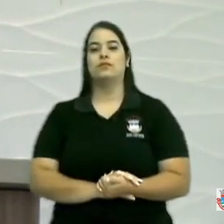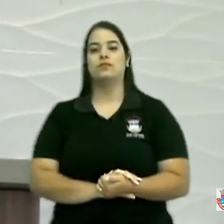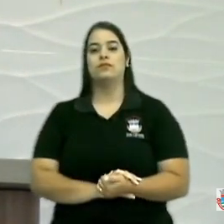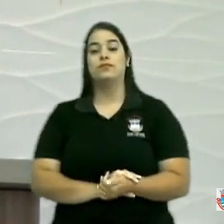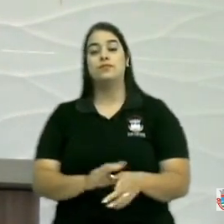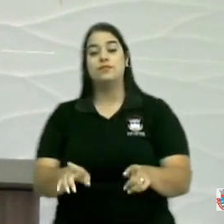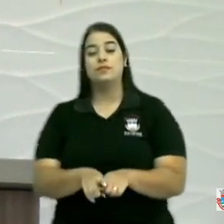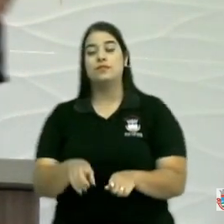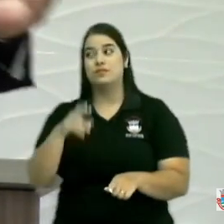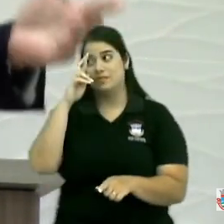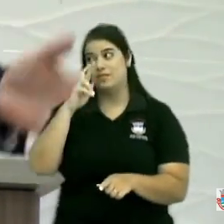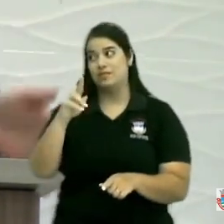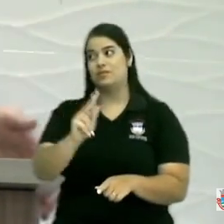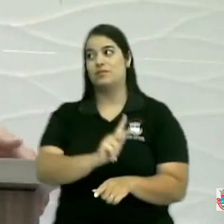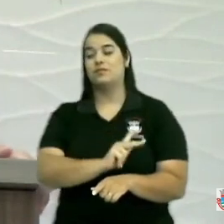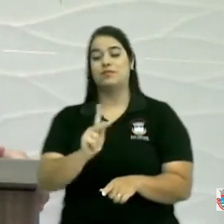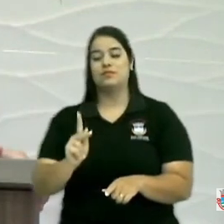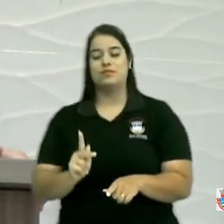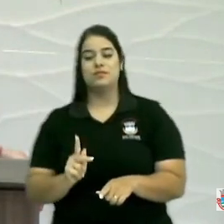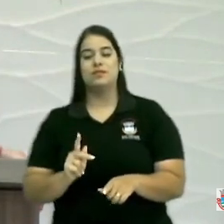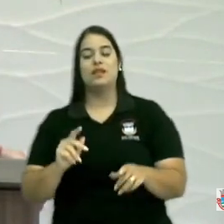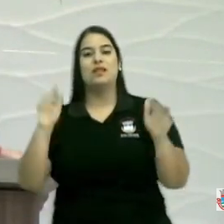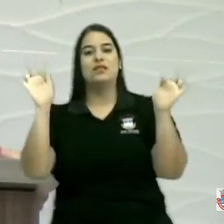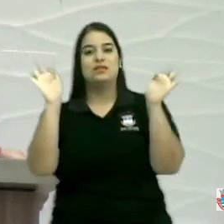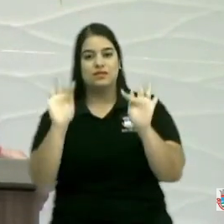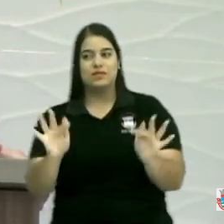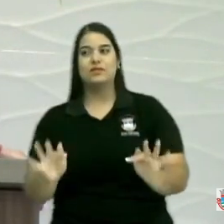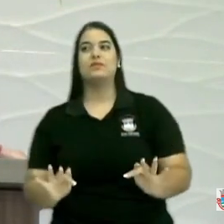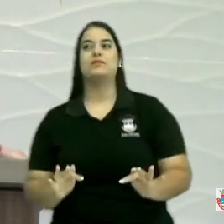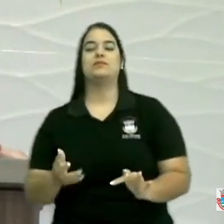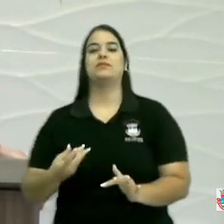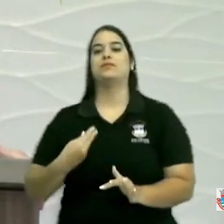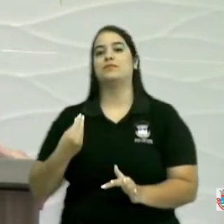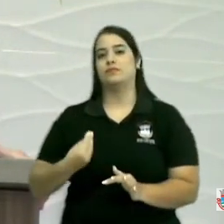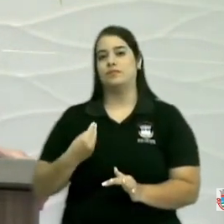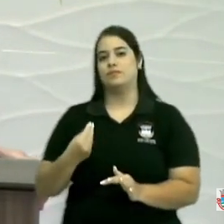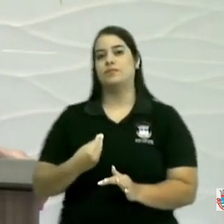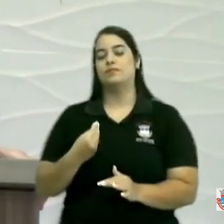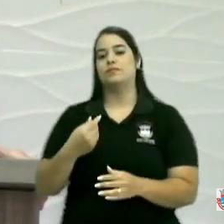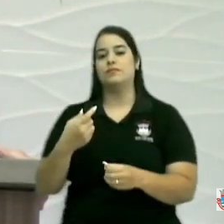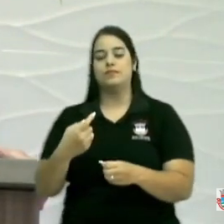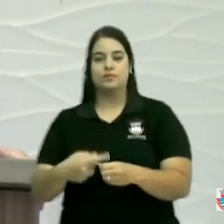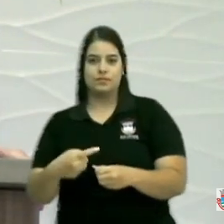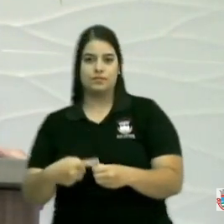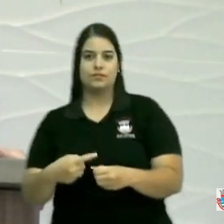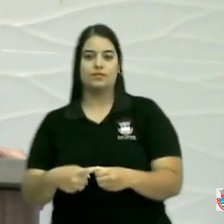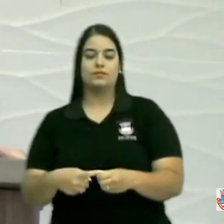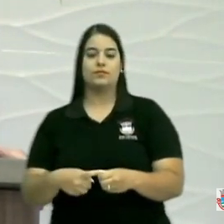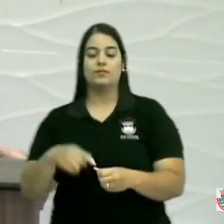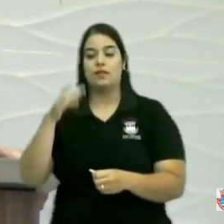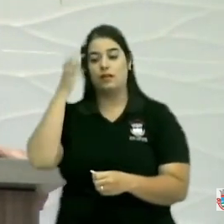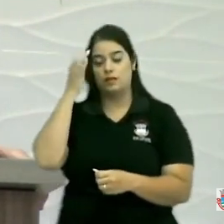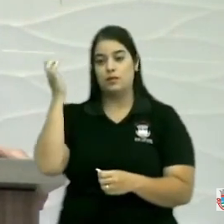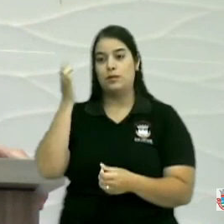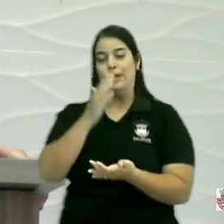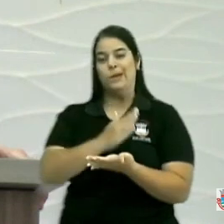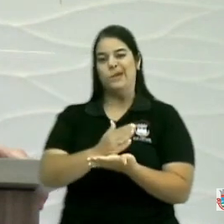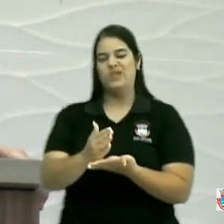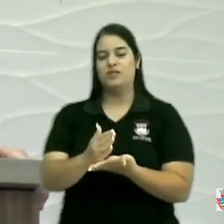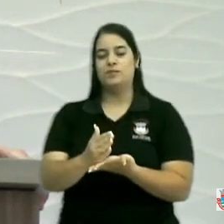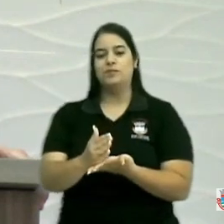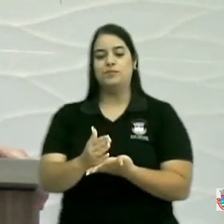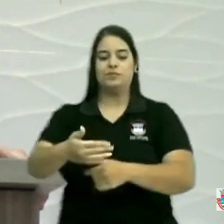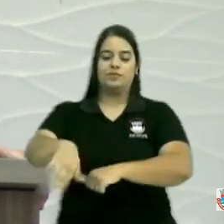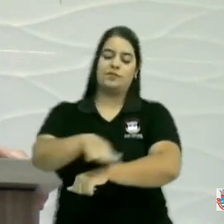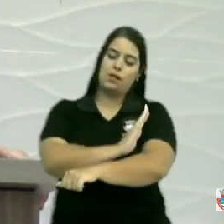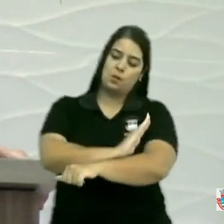senhor presidente, estamos muito felizes por tantas coisas boas que a gente tem vivenciado no nosso município. Amanhã começará mais asfalto